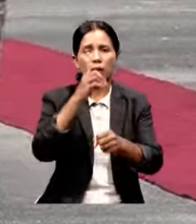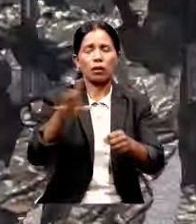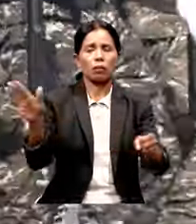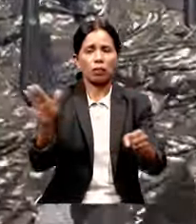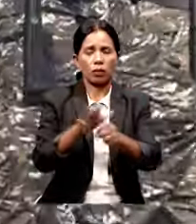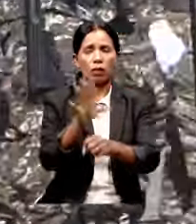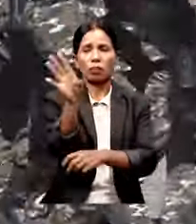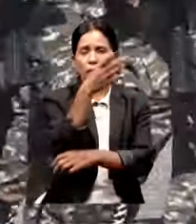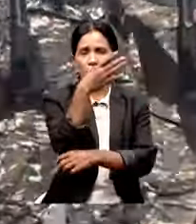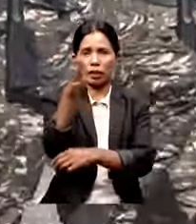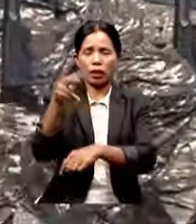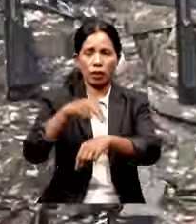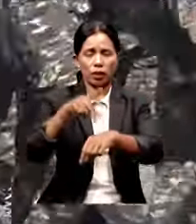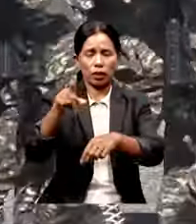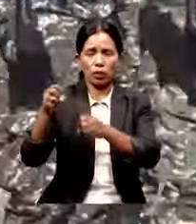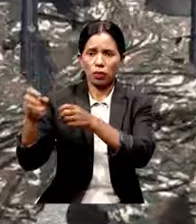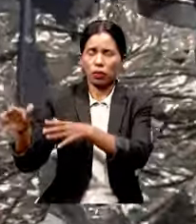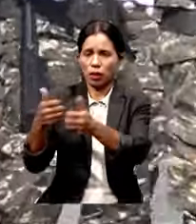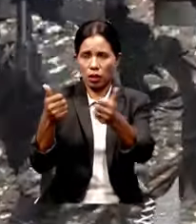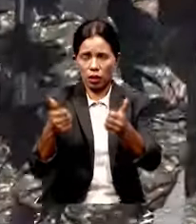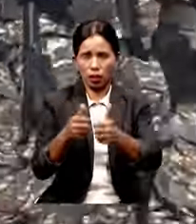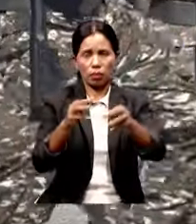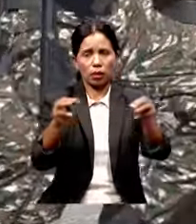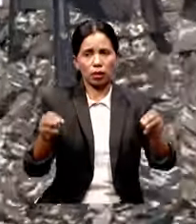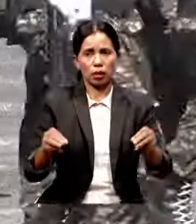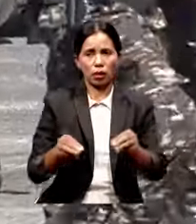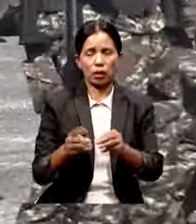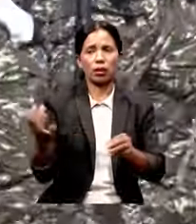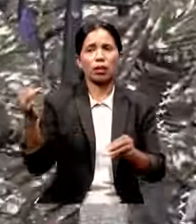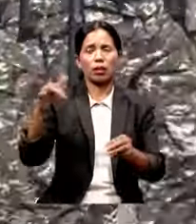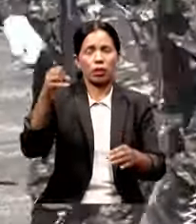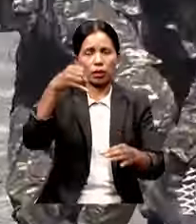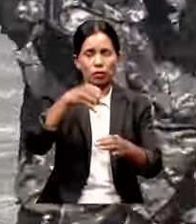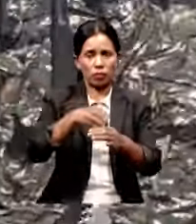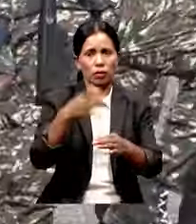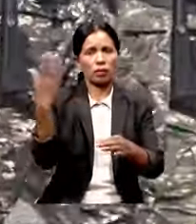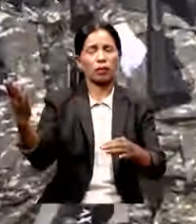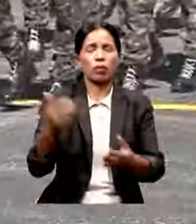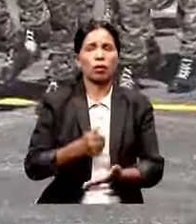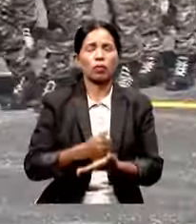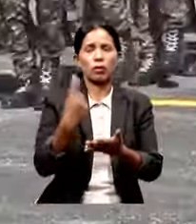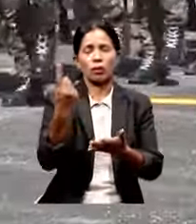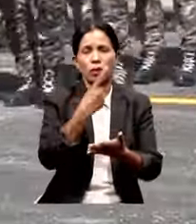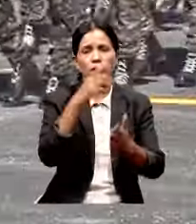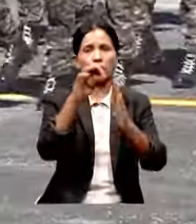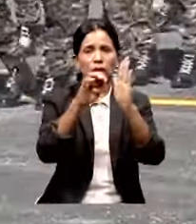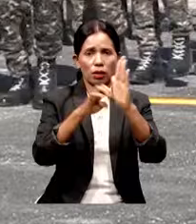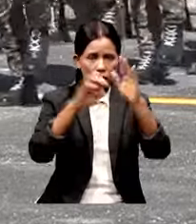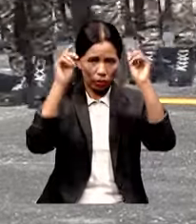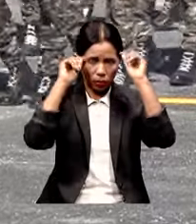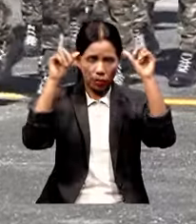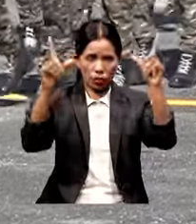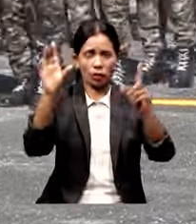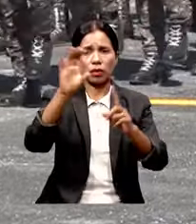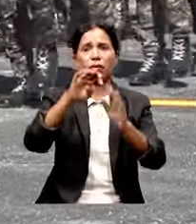bandera nasional, o dihusik arte marsiais no arte rituais, nebe durante ne sira involve ba no servidit estado Timor Leste.